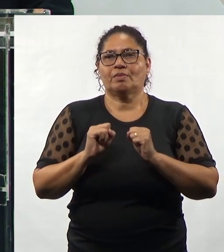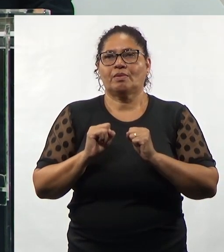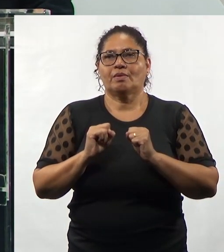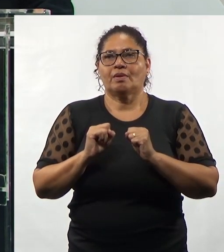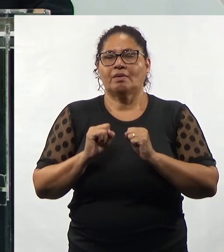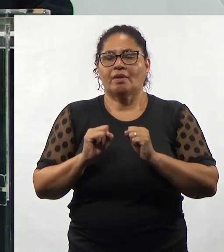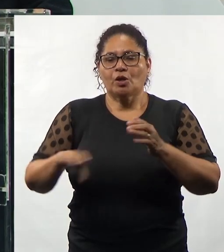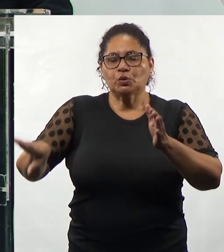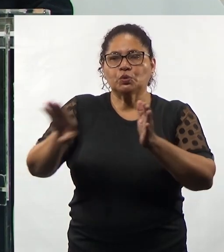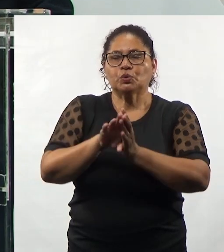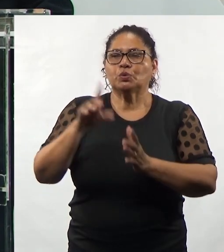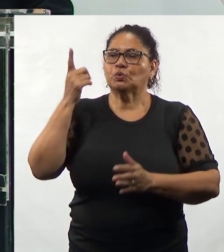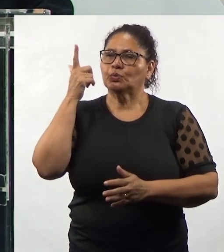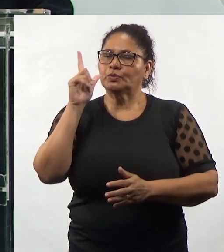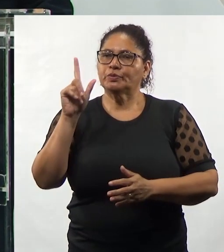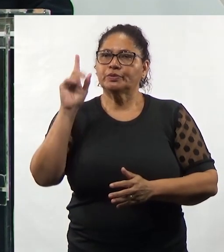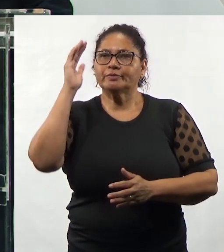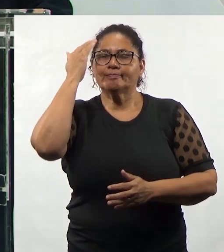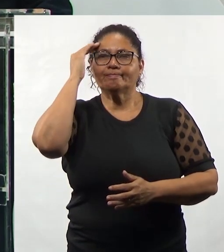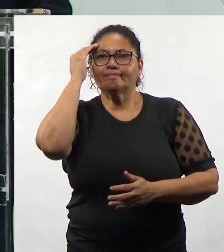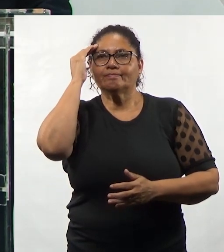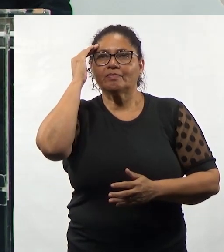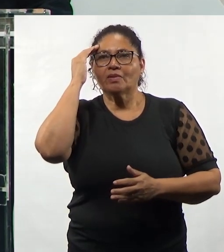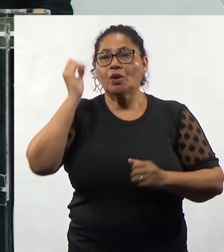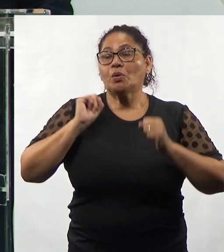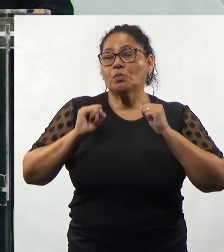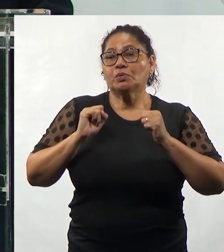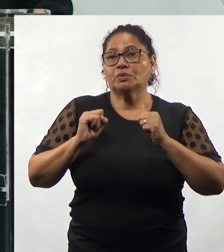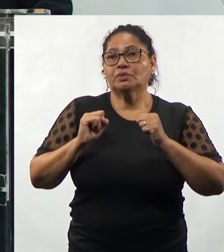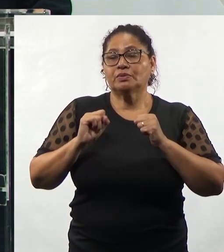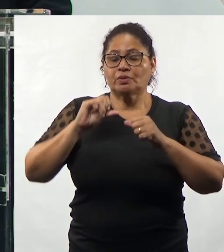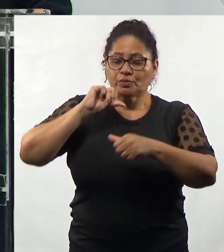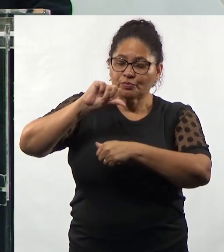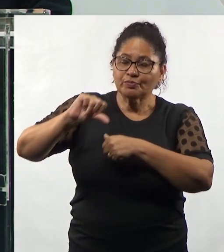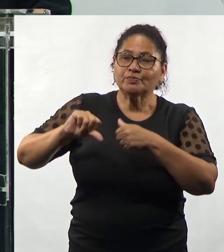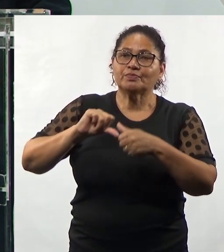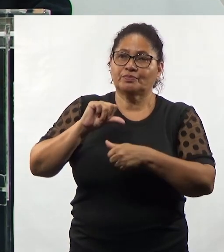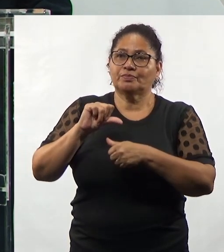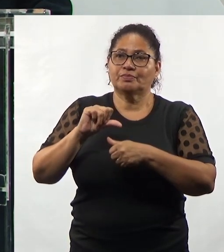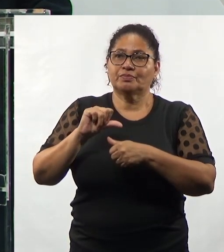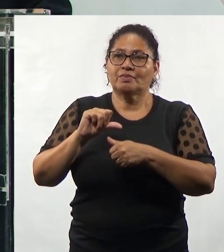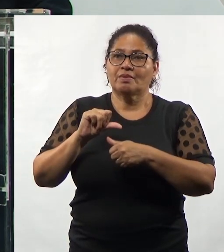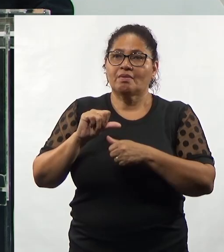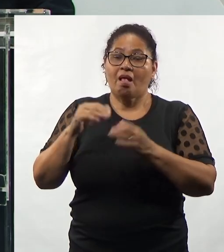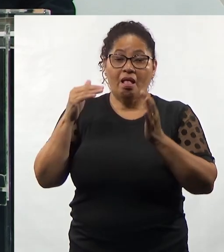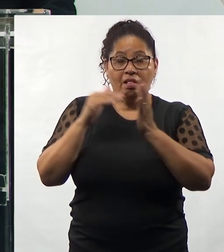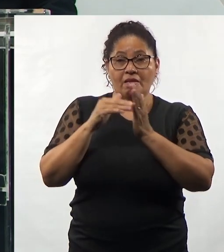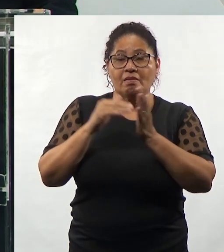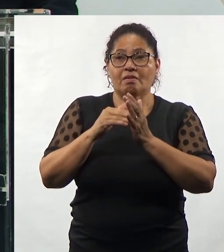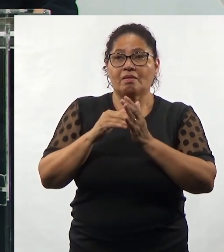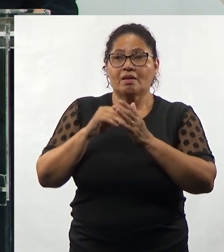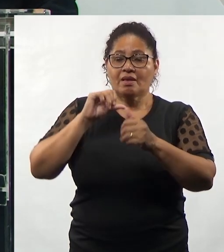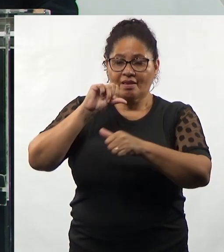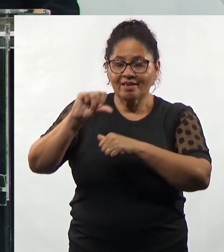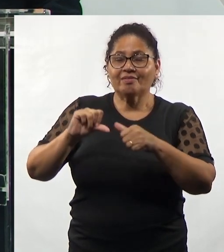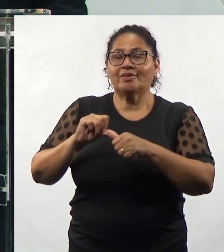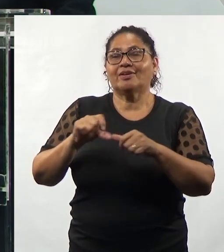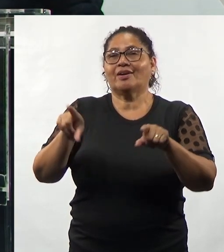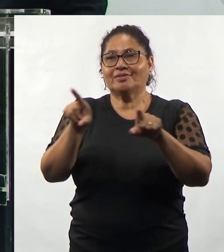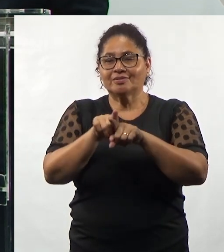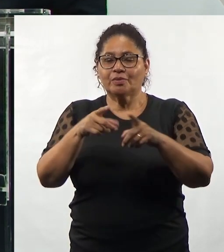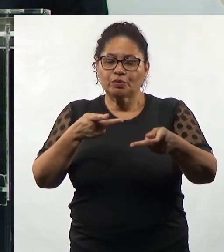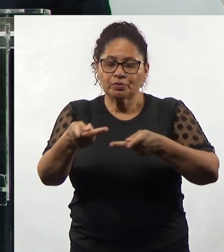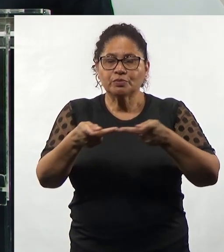chegar a uma compreensão e poder saber ser avaliado, ou até mesmo avaliar, né, quais os projetos deverão